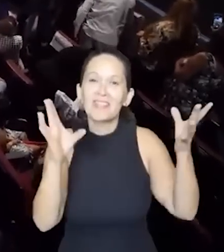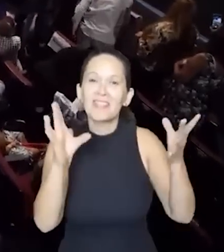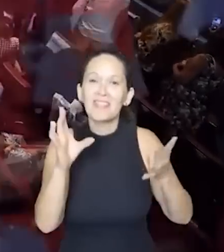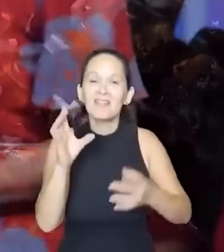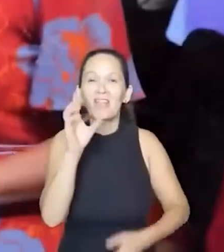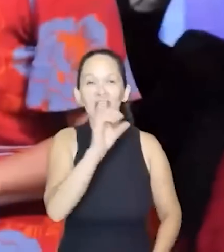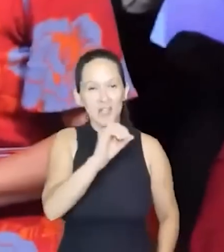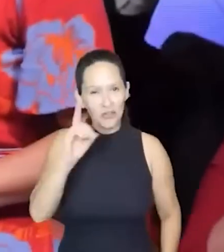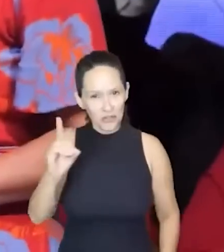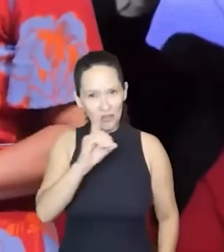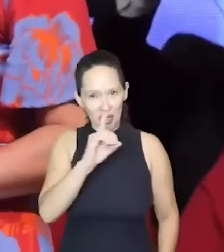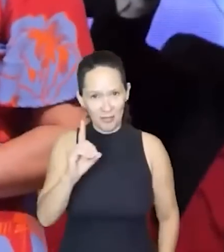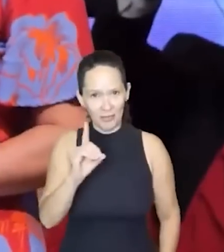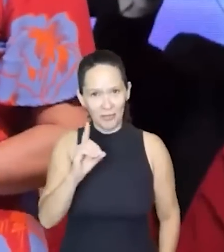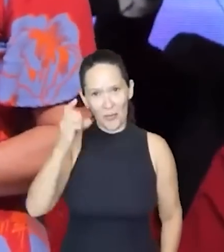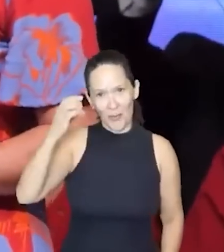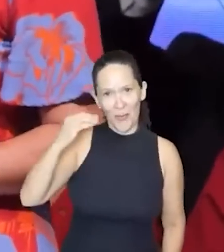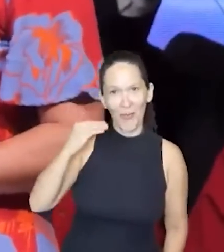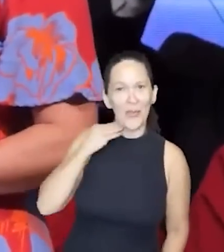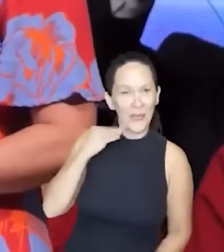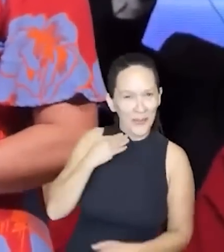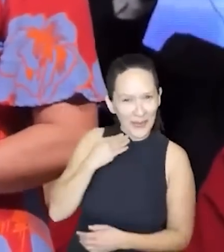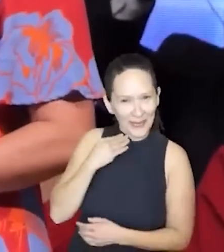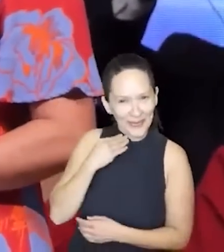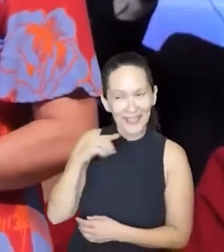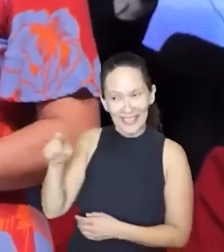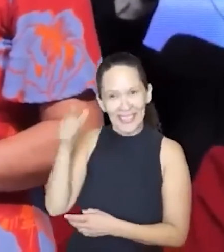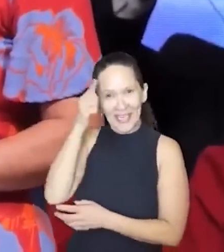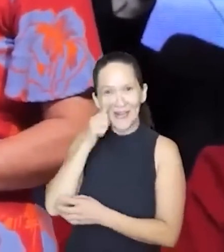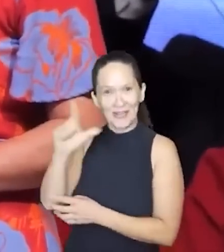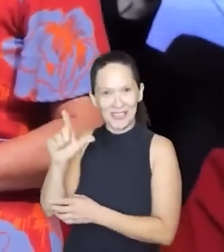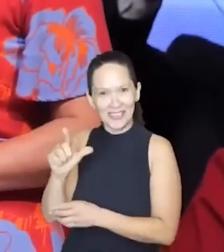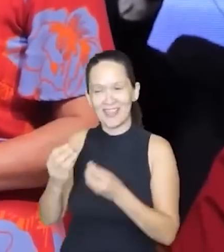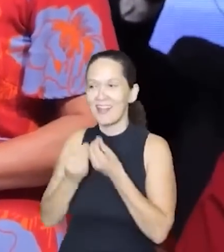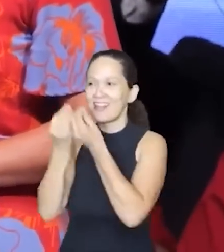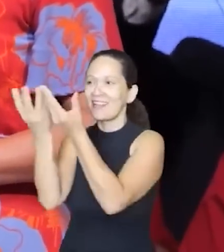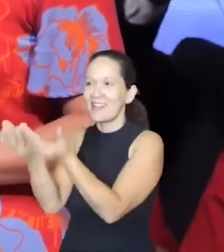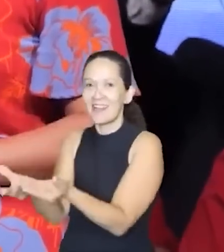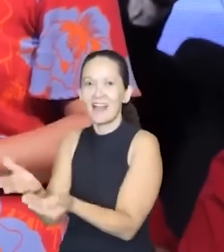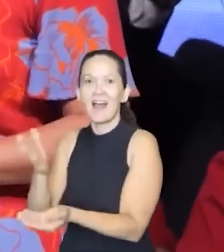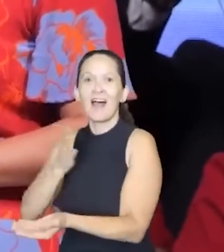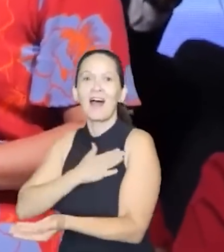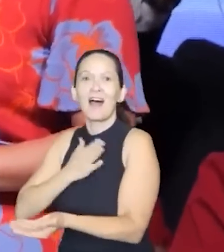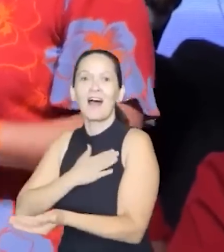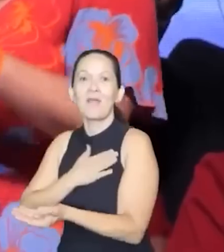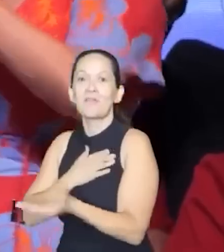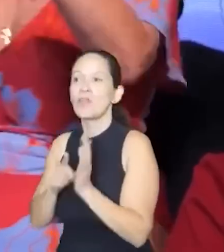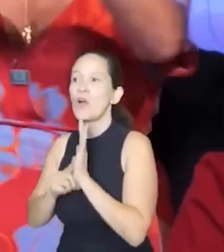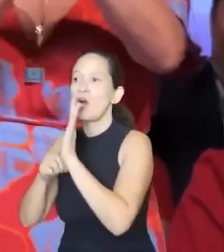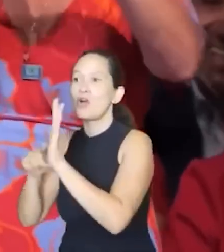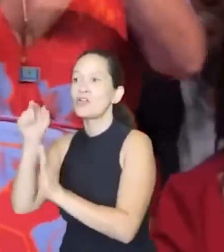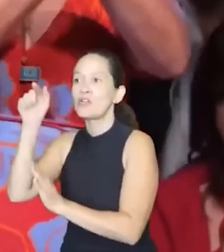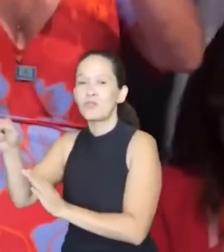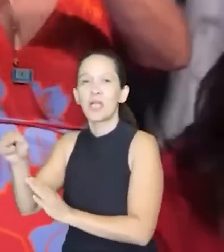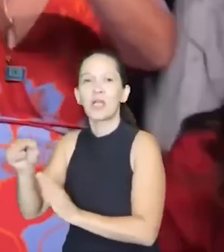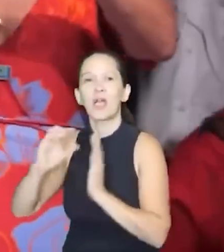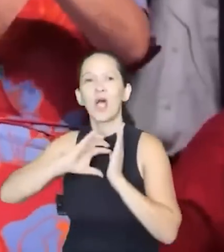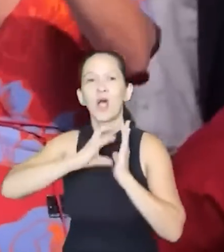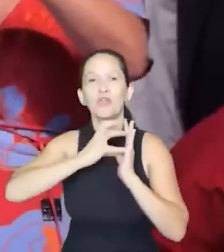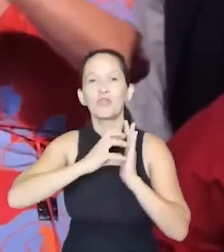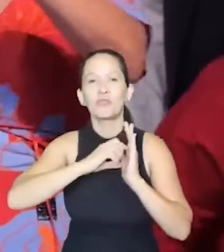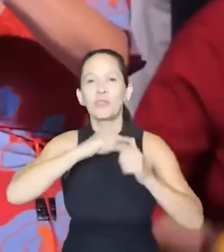em conta corrente para que ela possa receber a minha contribuição do Partido dos Trabalhadores.